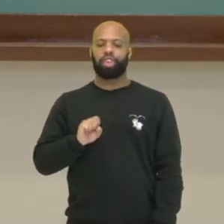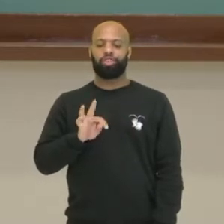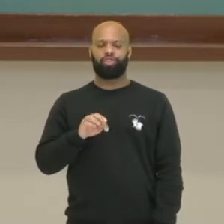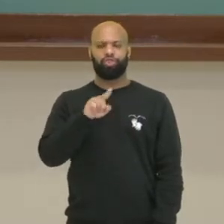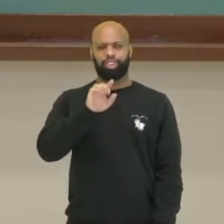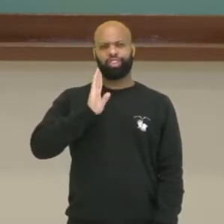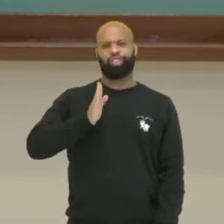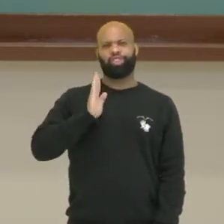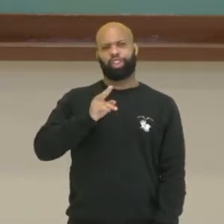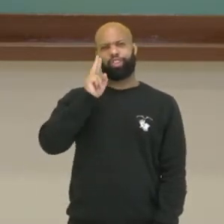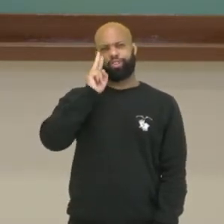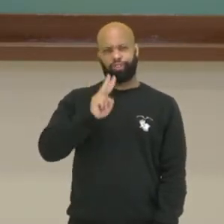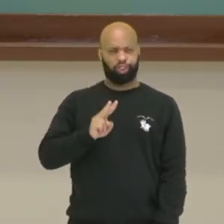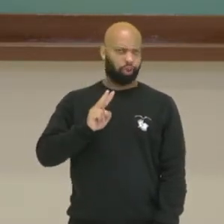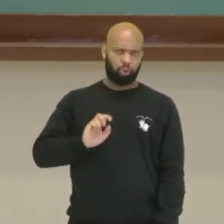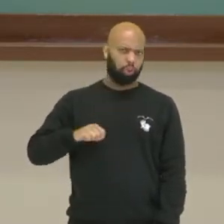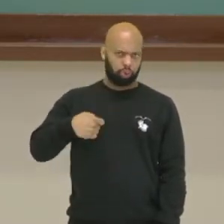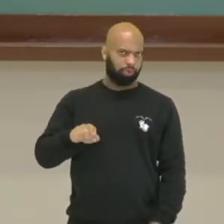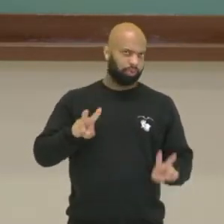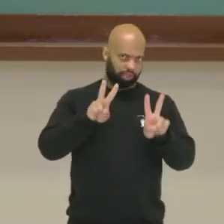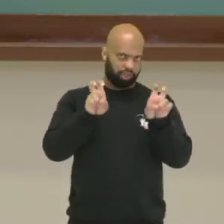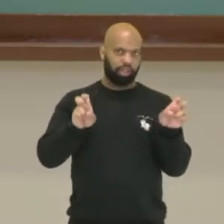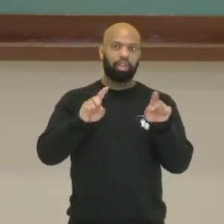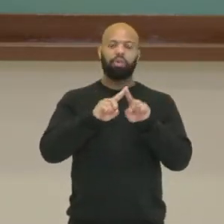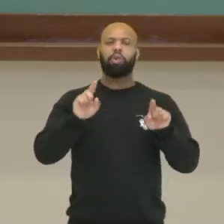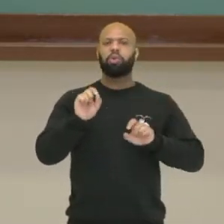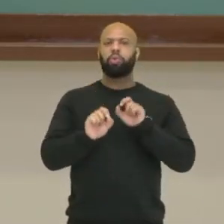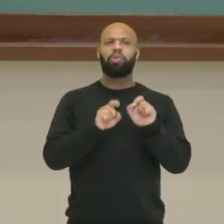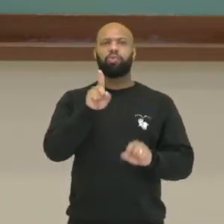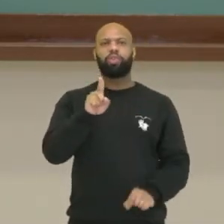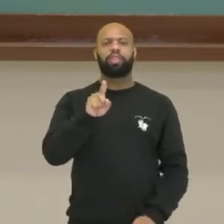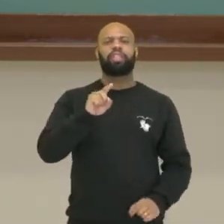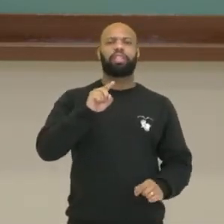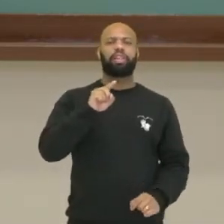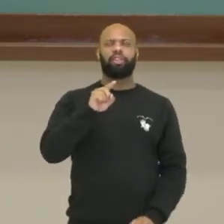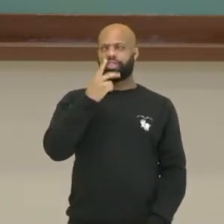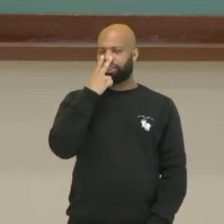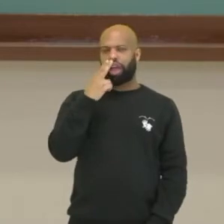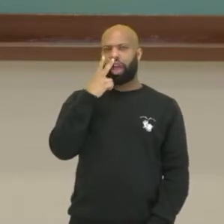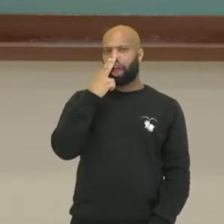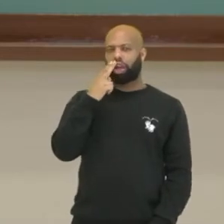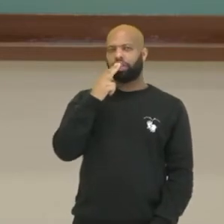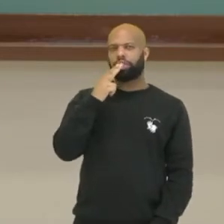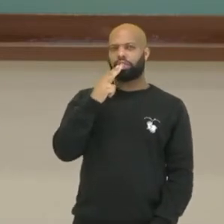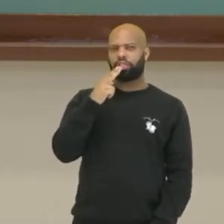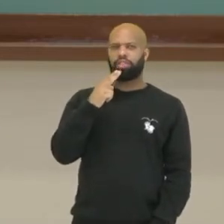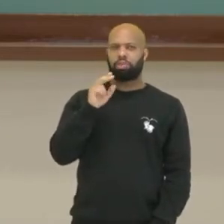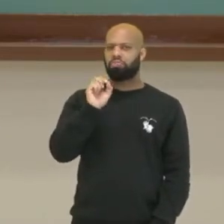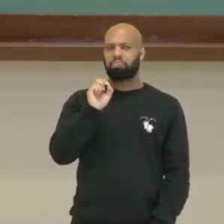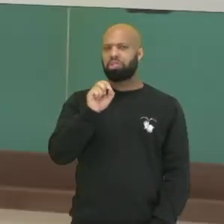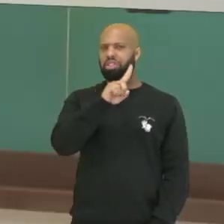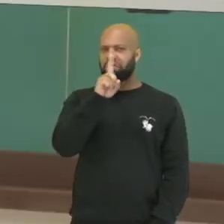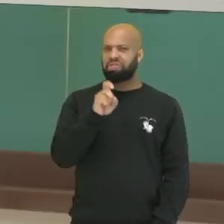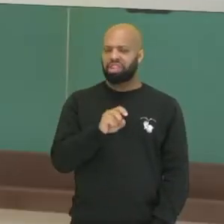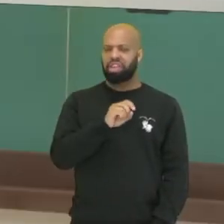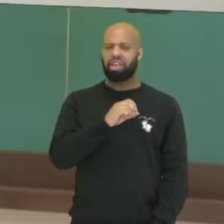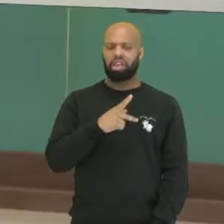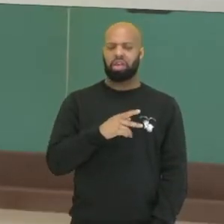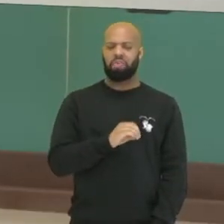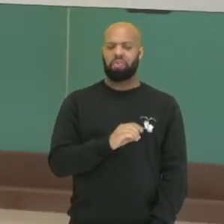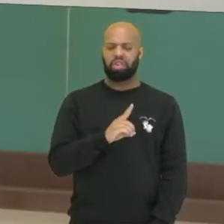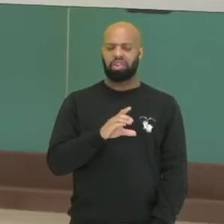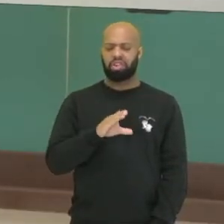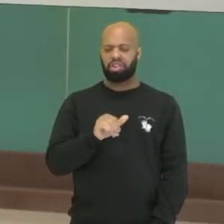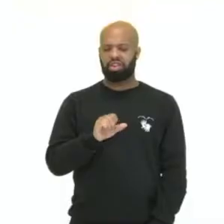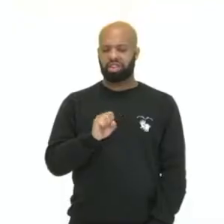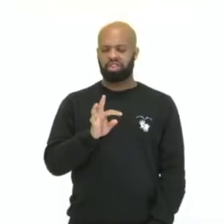certeza. Mas streaming, você sabe o que é? Você sabe o que é um podcast? Me acompanhe. Como